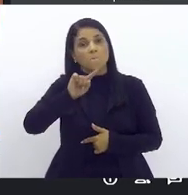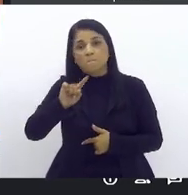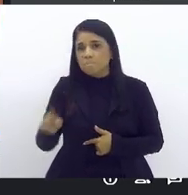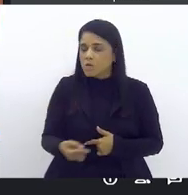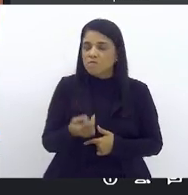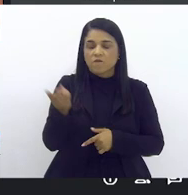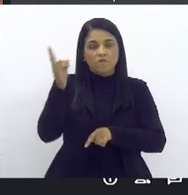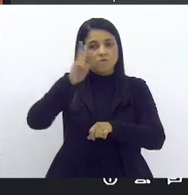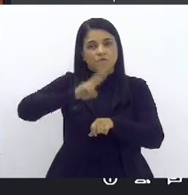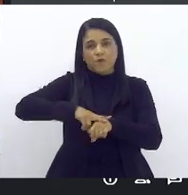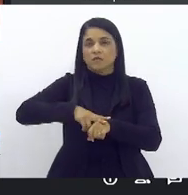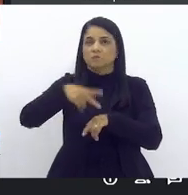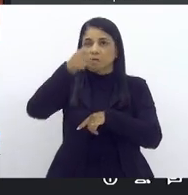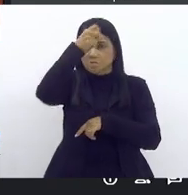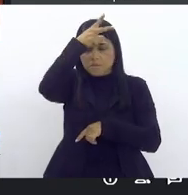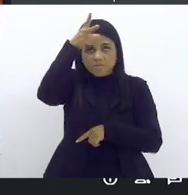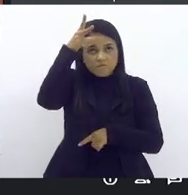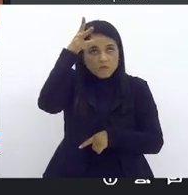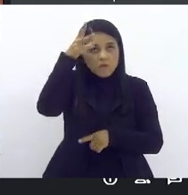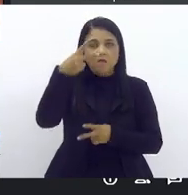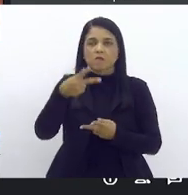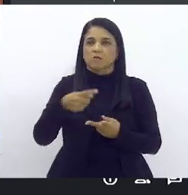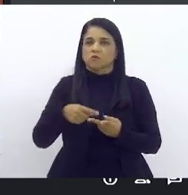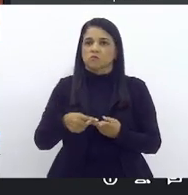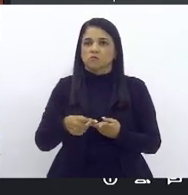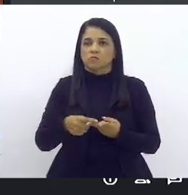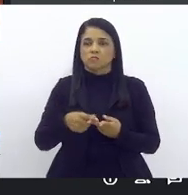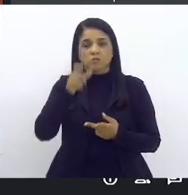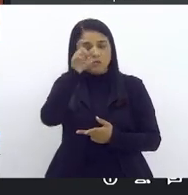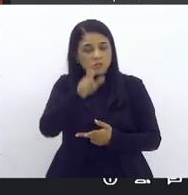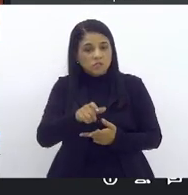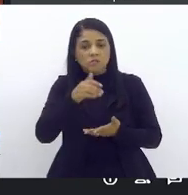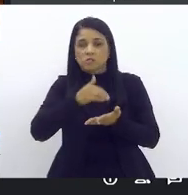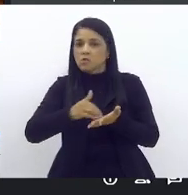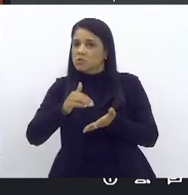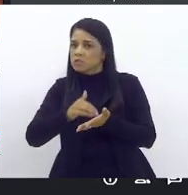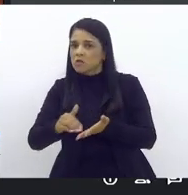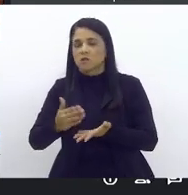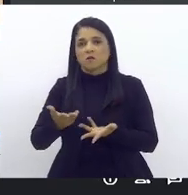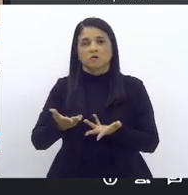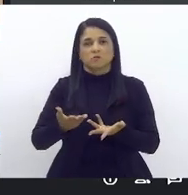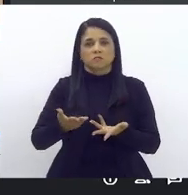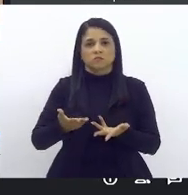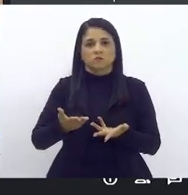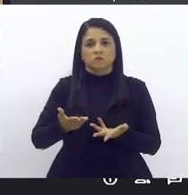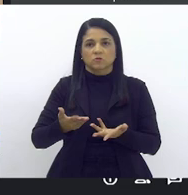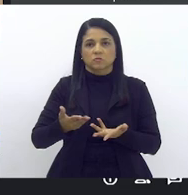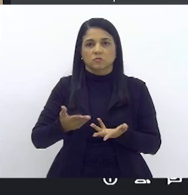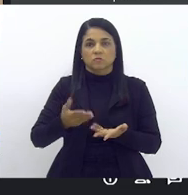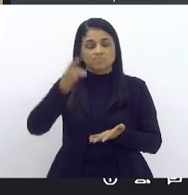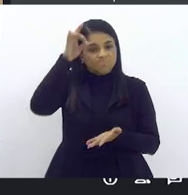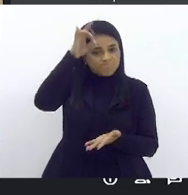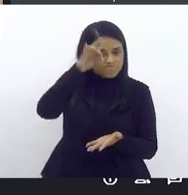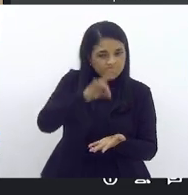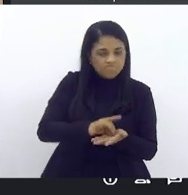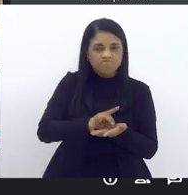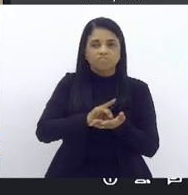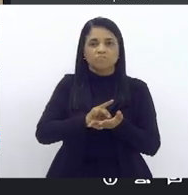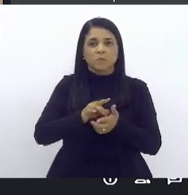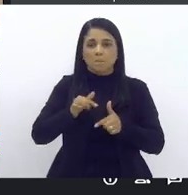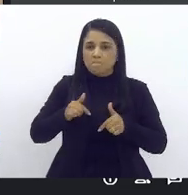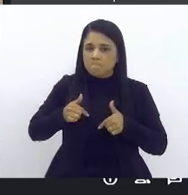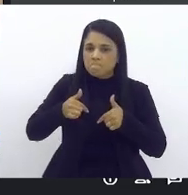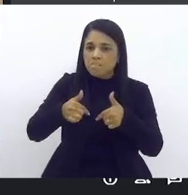para prefeitos, para secretários, qual é a real definição